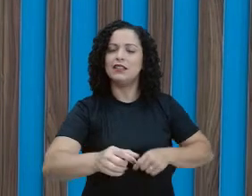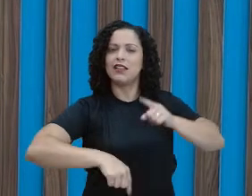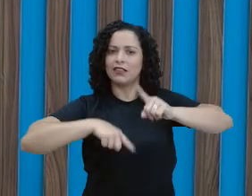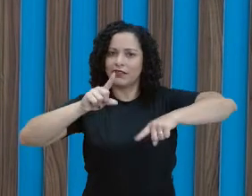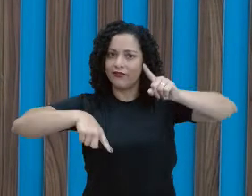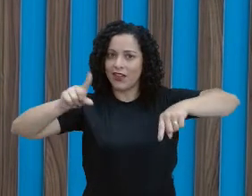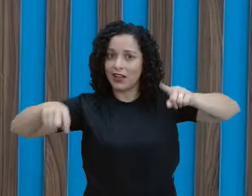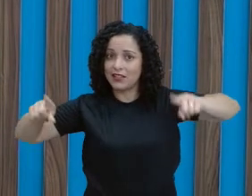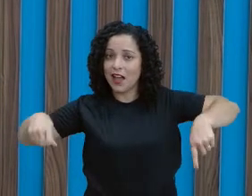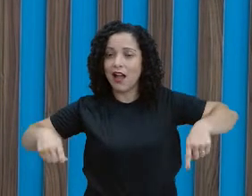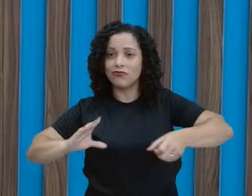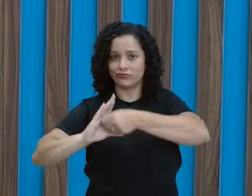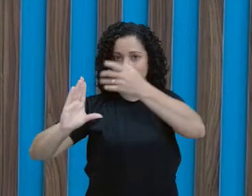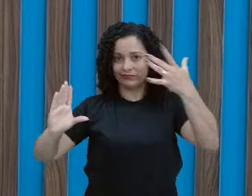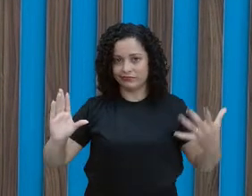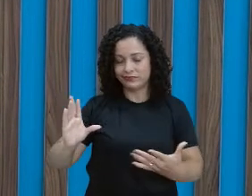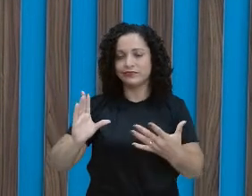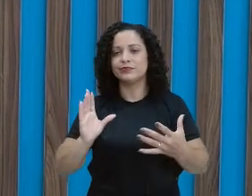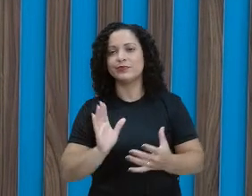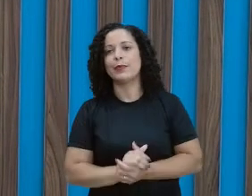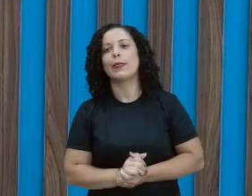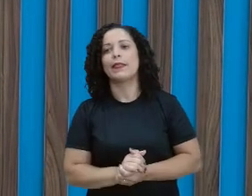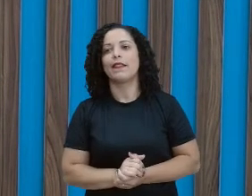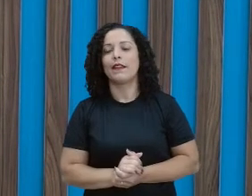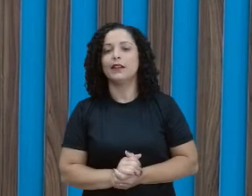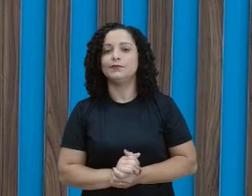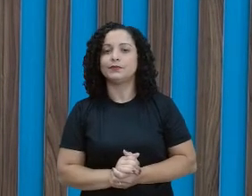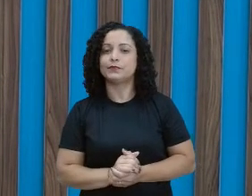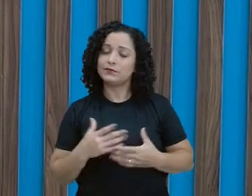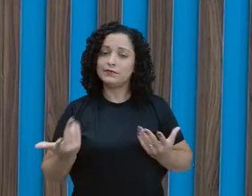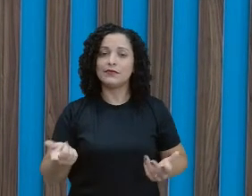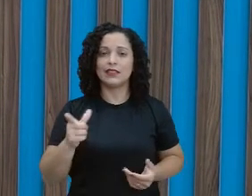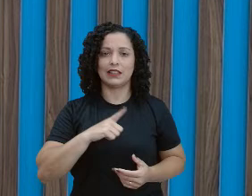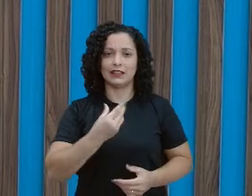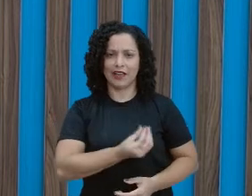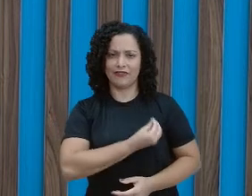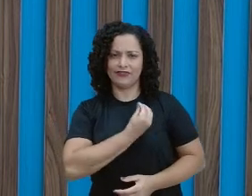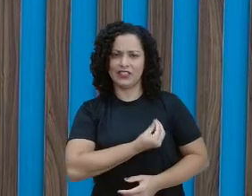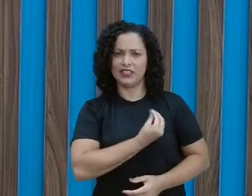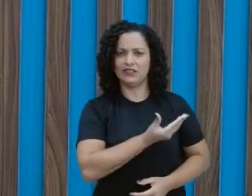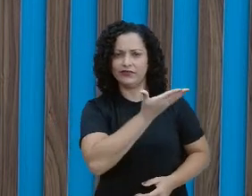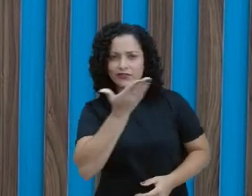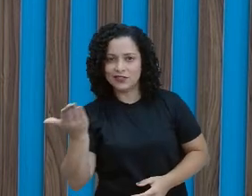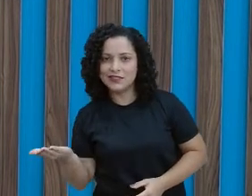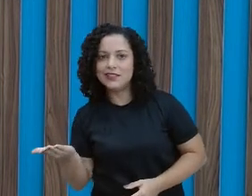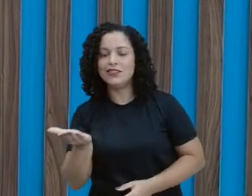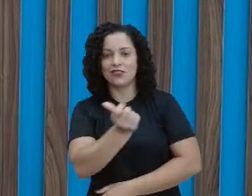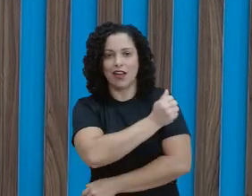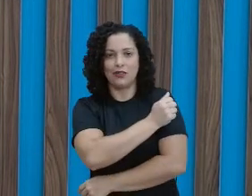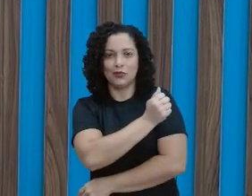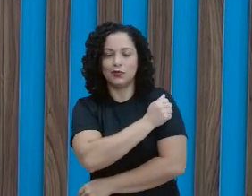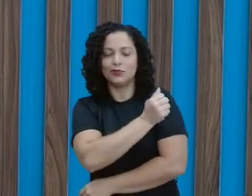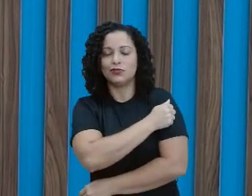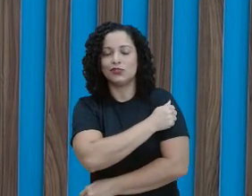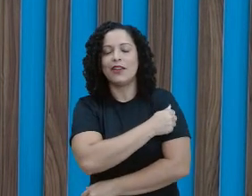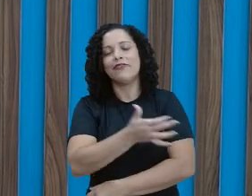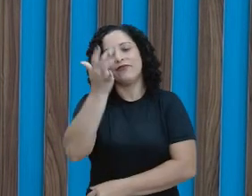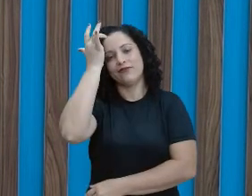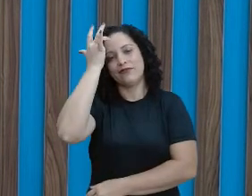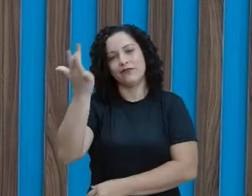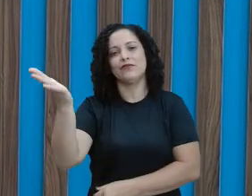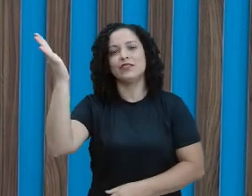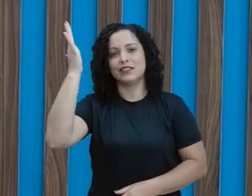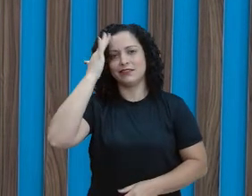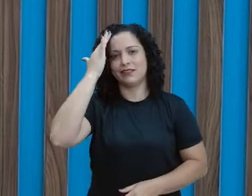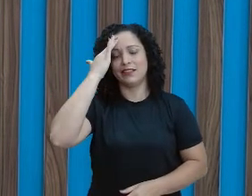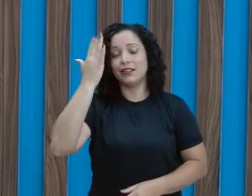essa aí, na nossa vida, na vida dos nossos alunos, né, é bem característica que a gente pode entender. Imagine na